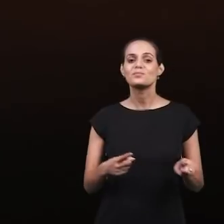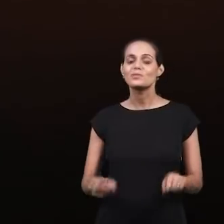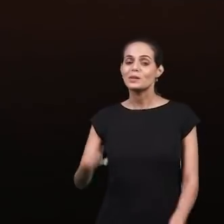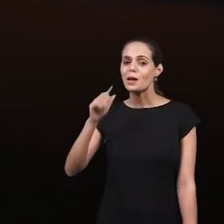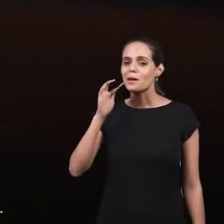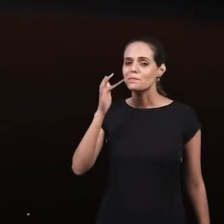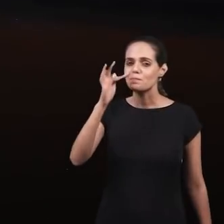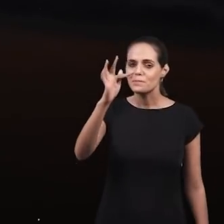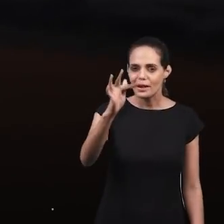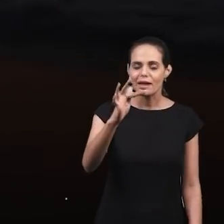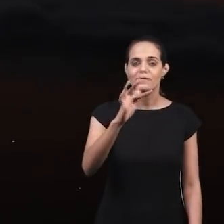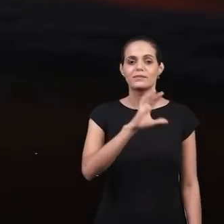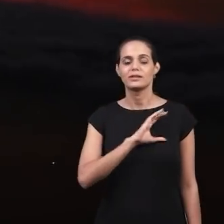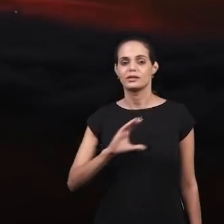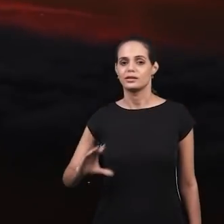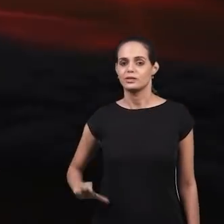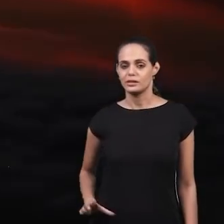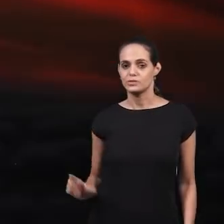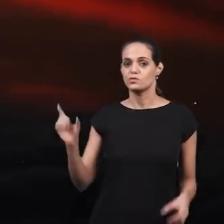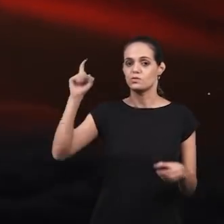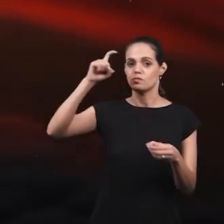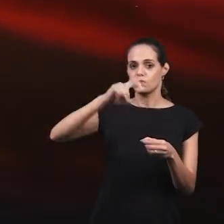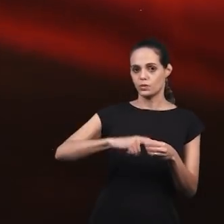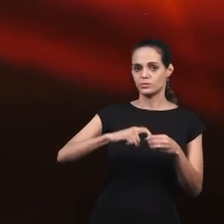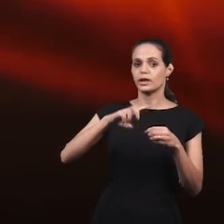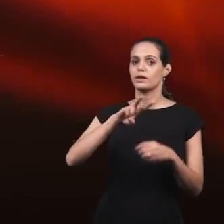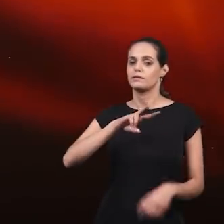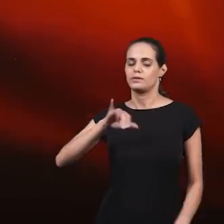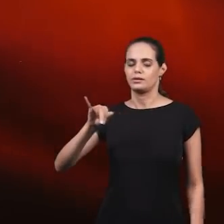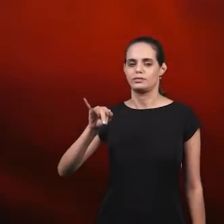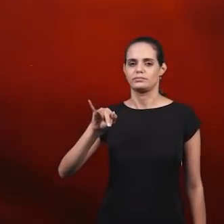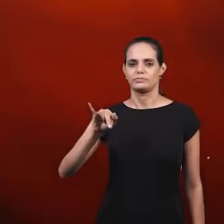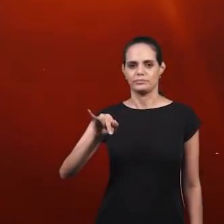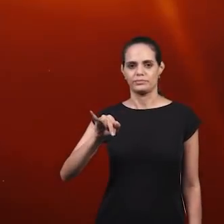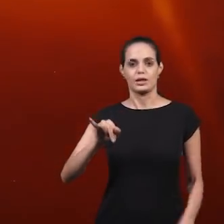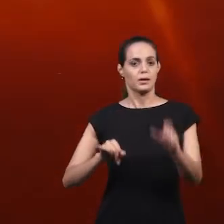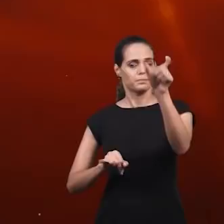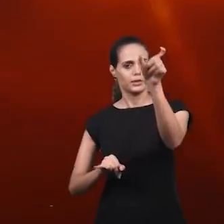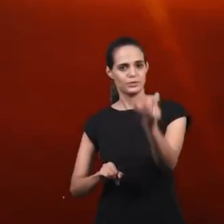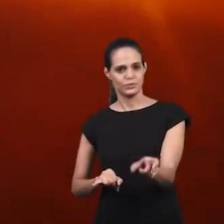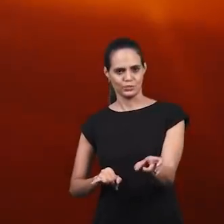pecador. Breve Cristo voltará.